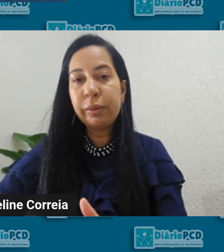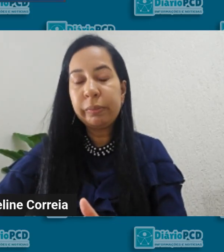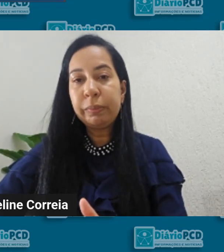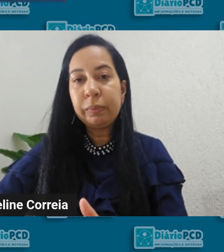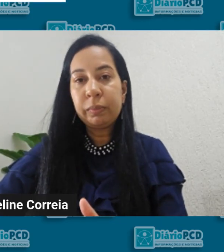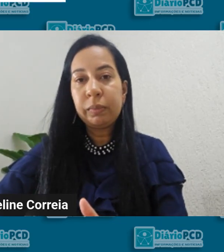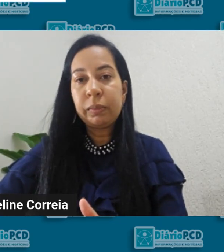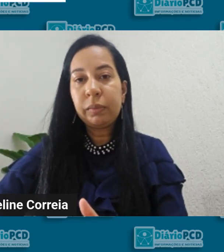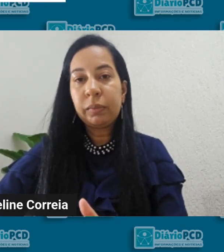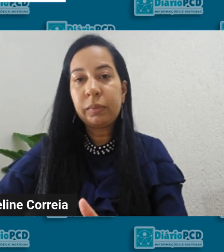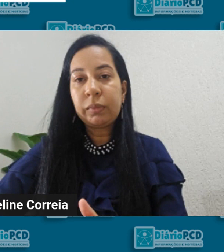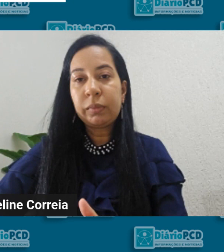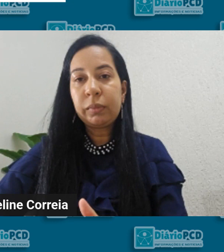4.